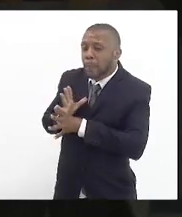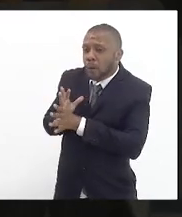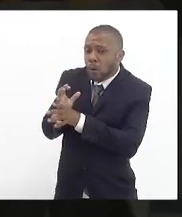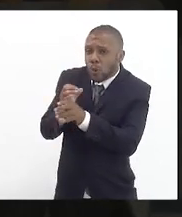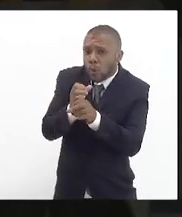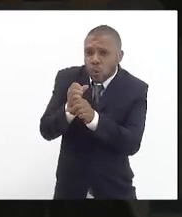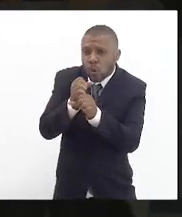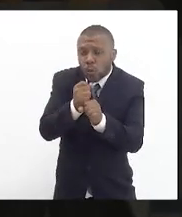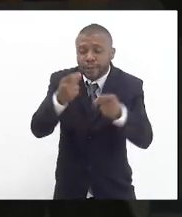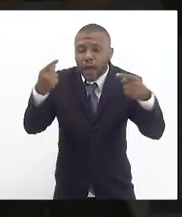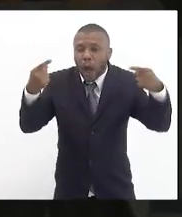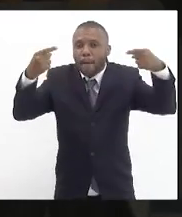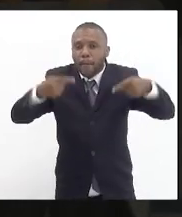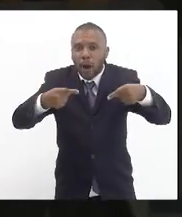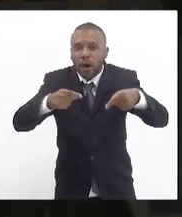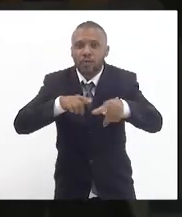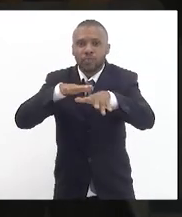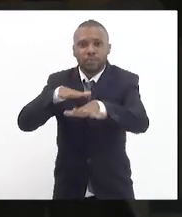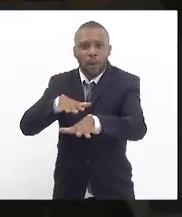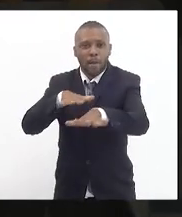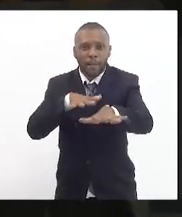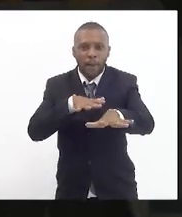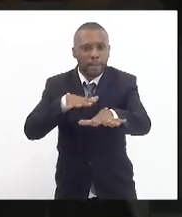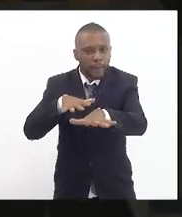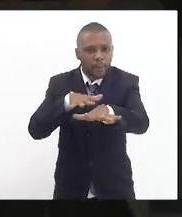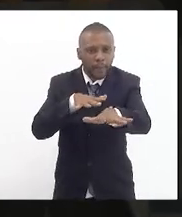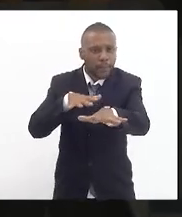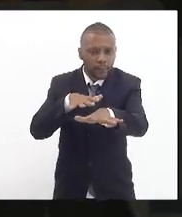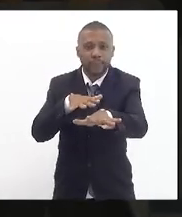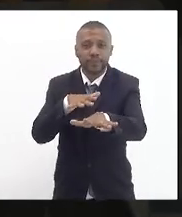e da competição entre elas